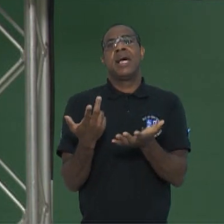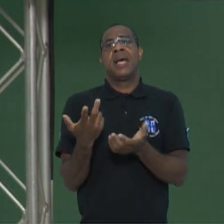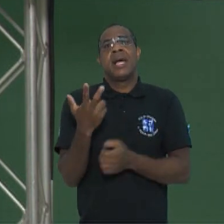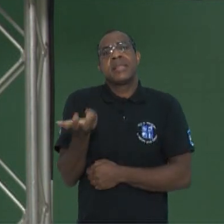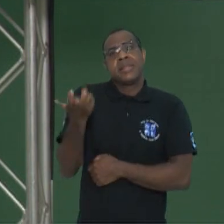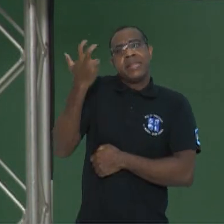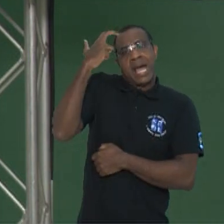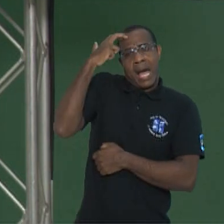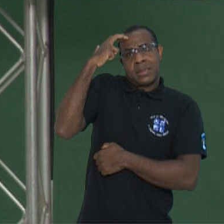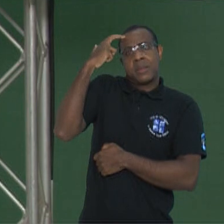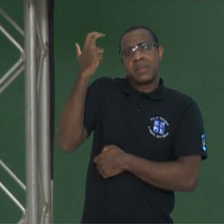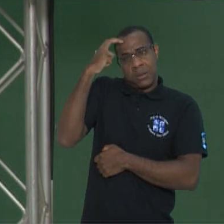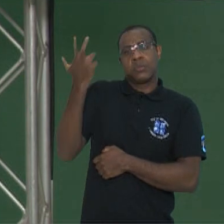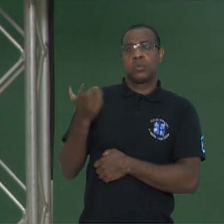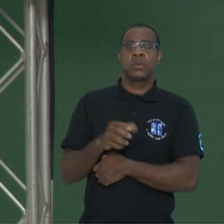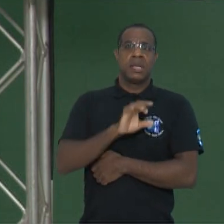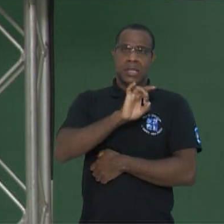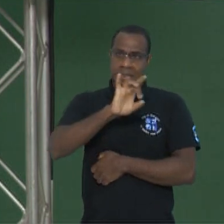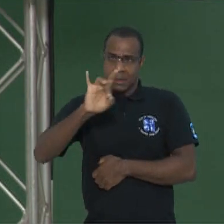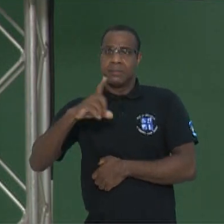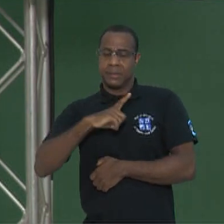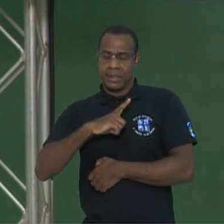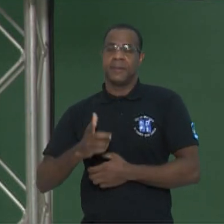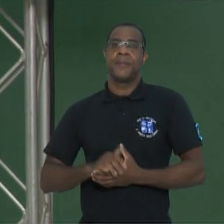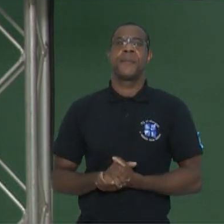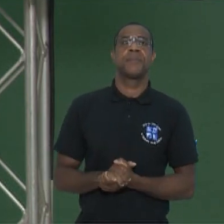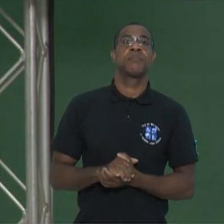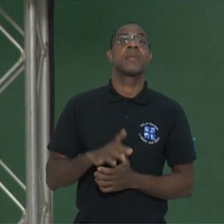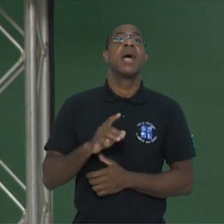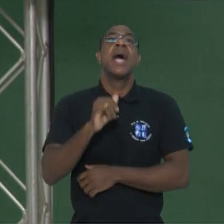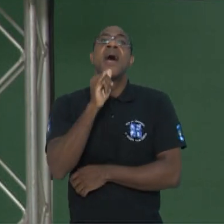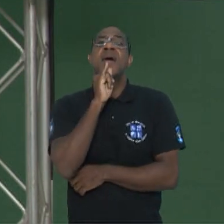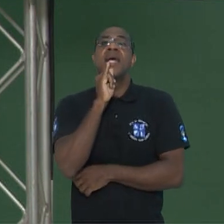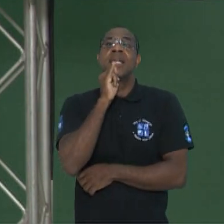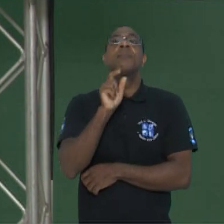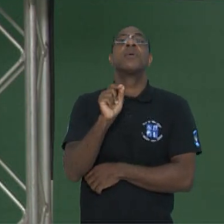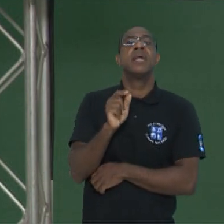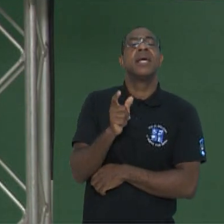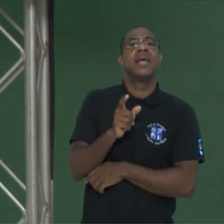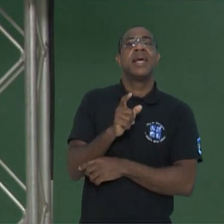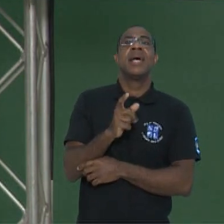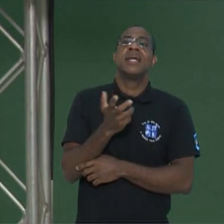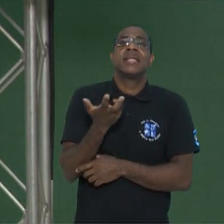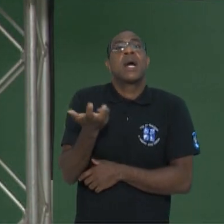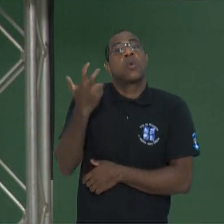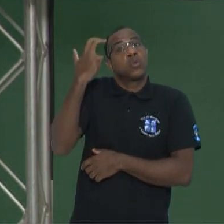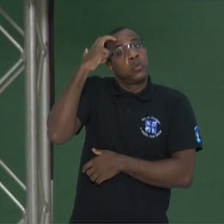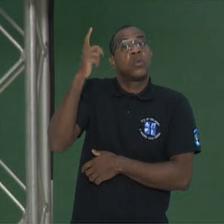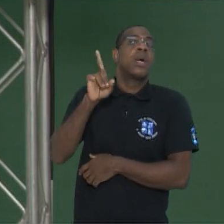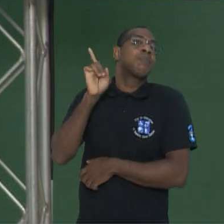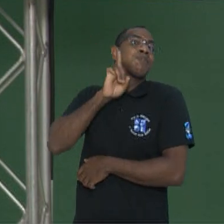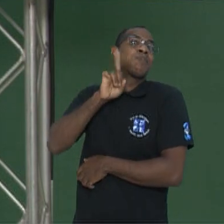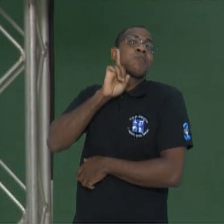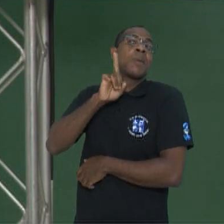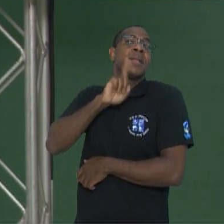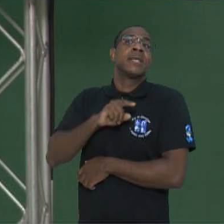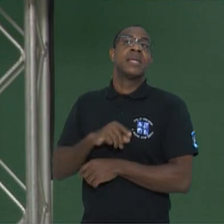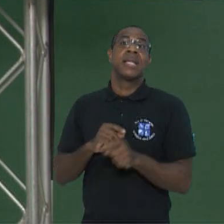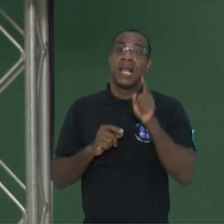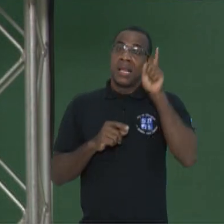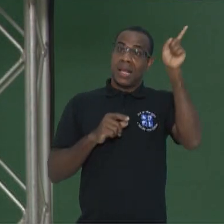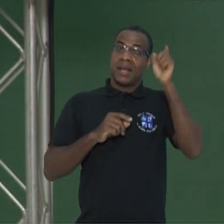ali da hegemonia cultural, né? É o exemplo aqui mais recente da cultura americana que influenciou a forma